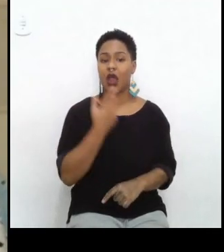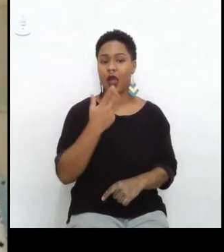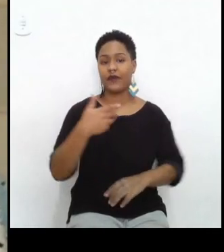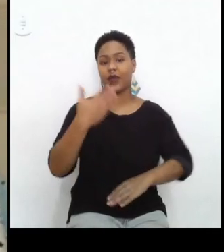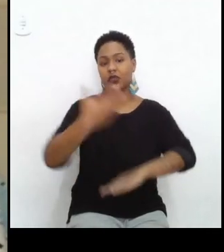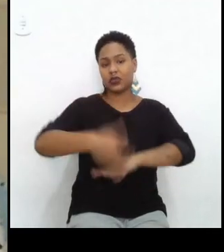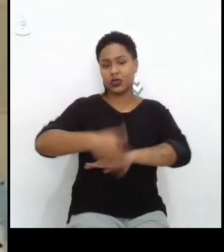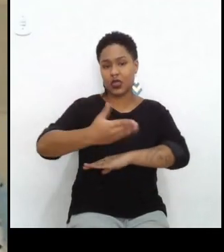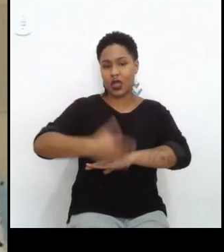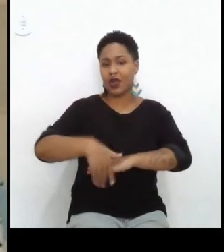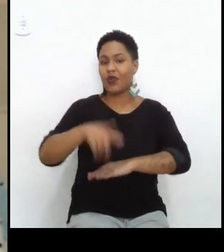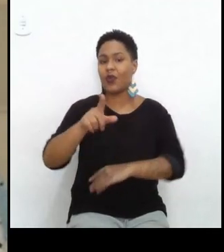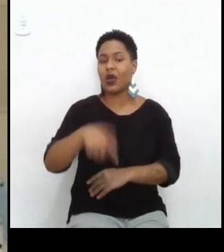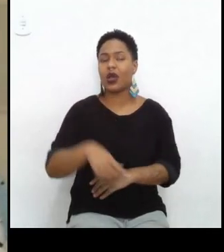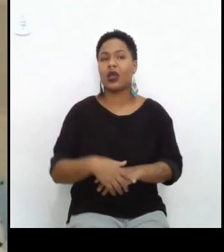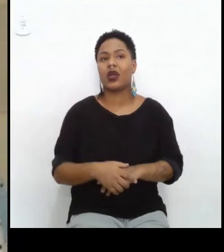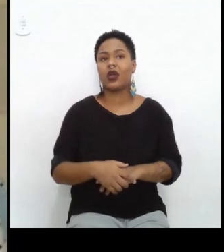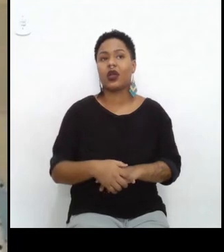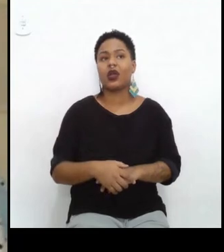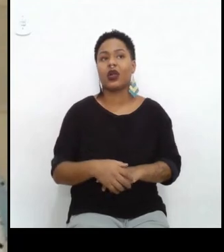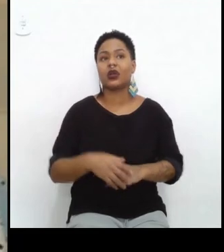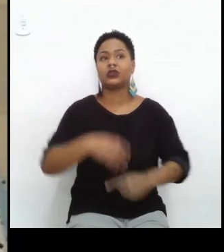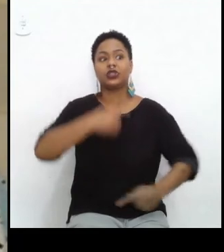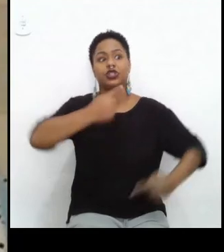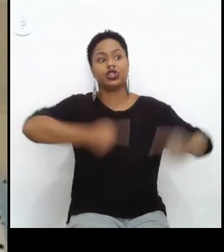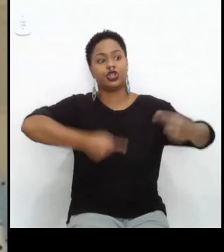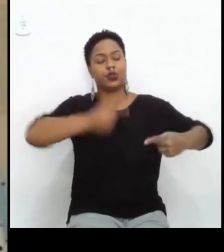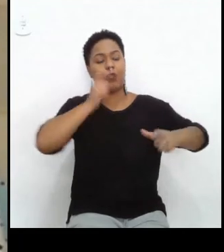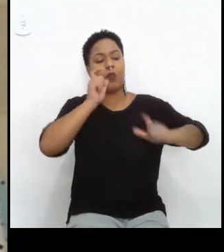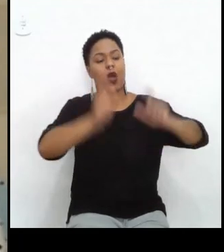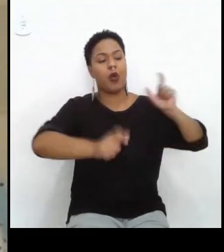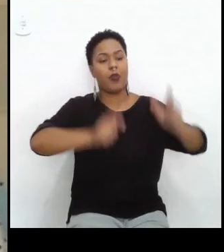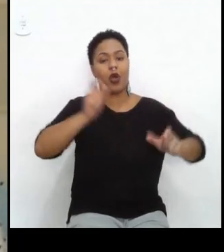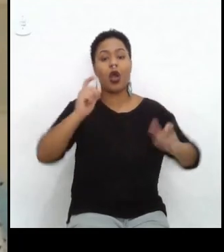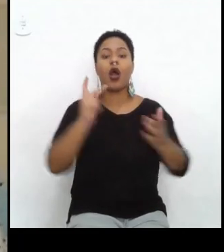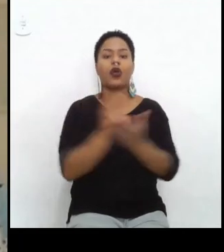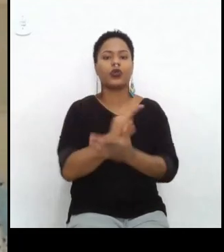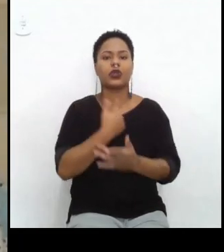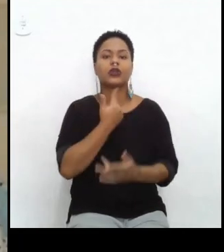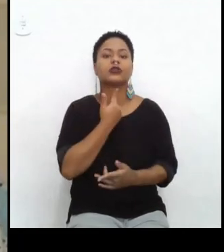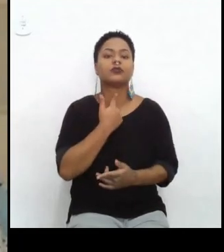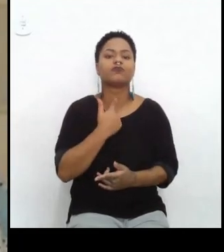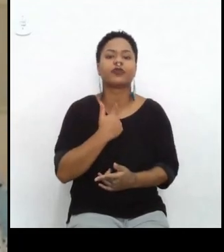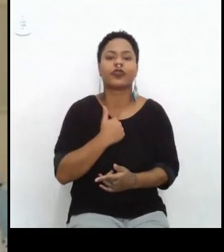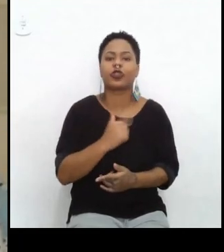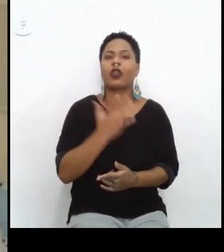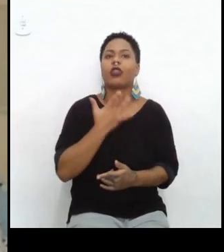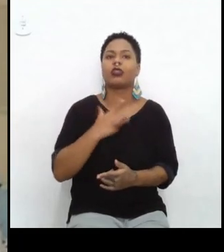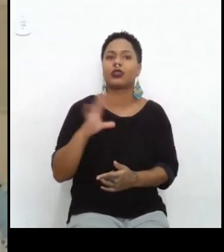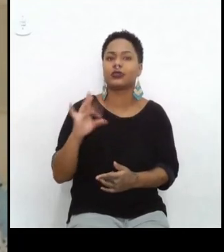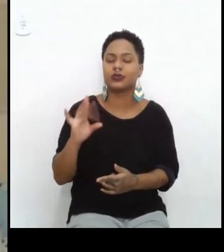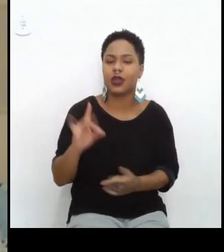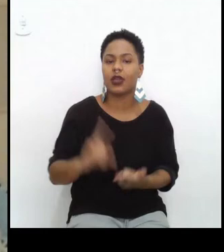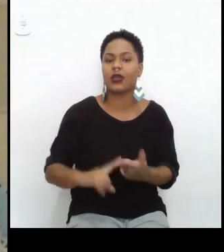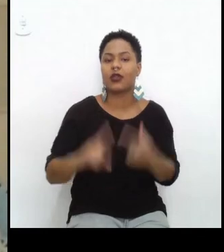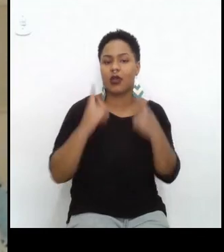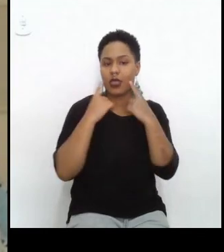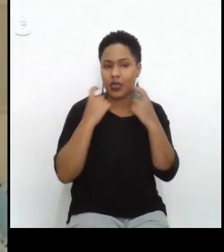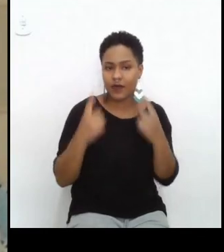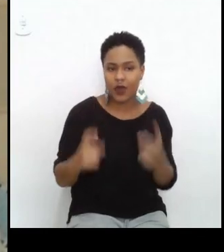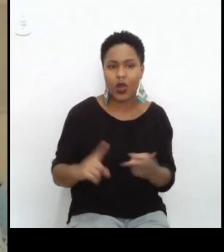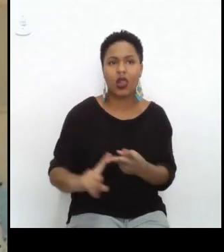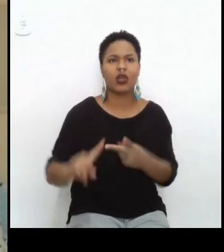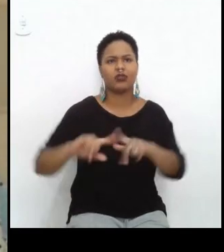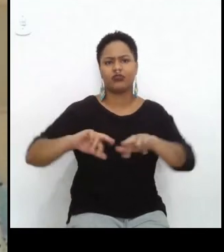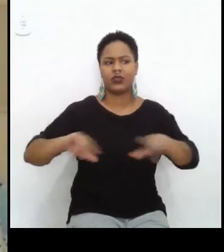essa essa disputa da palavra ela acontece na fome assim ela acontece na frente ela acontece na violência acontece de